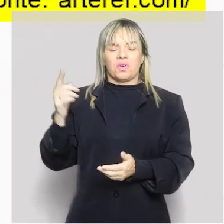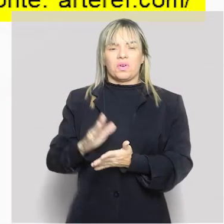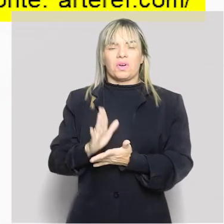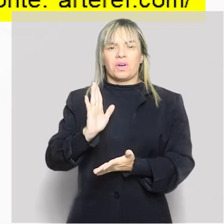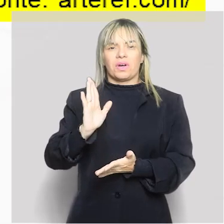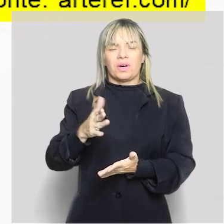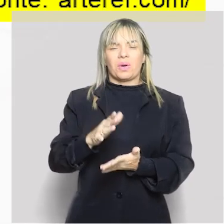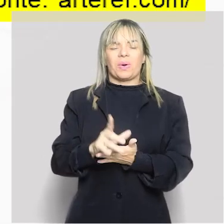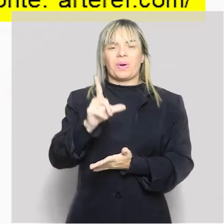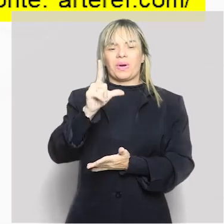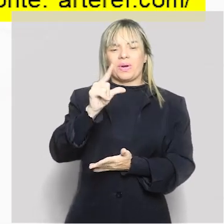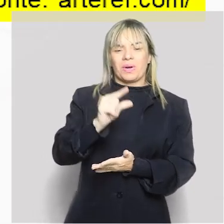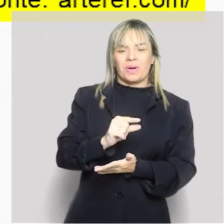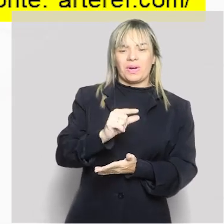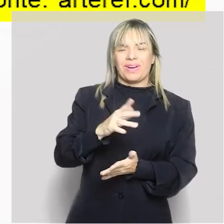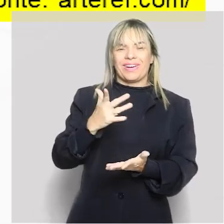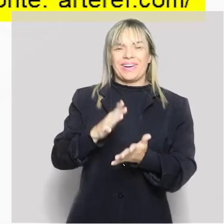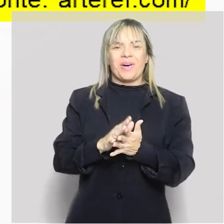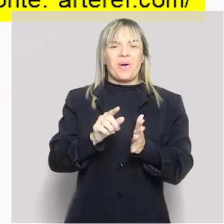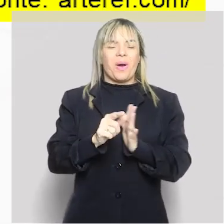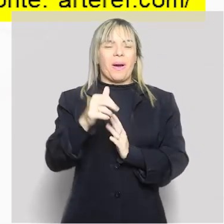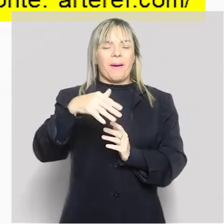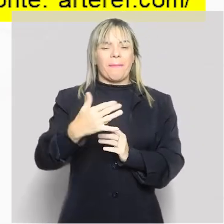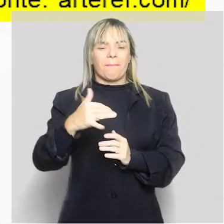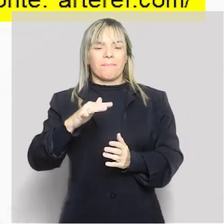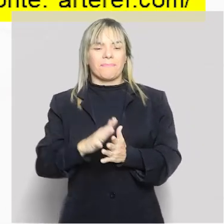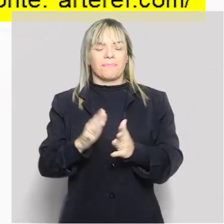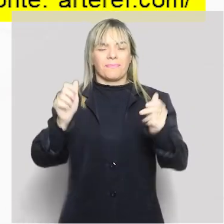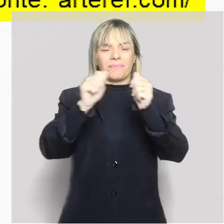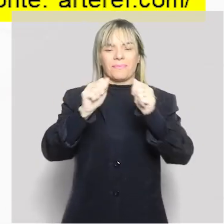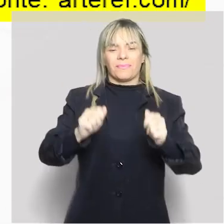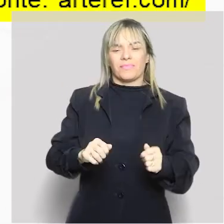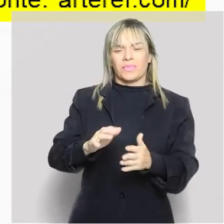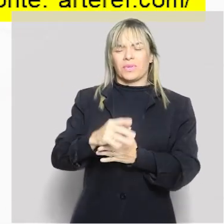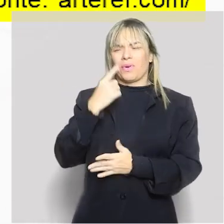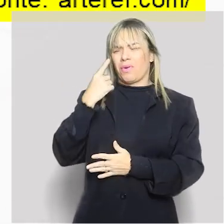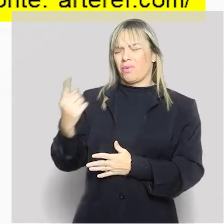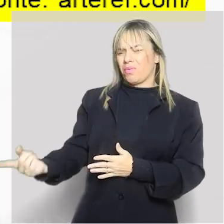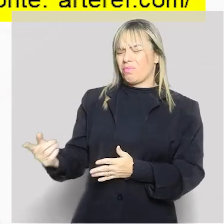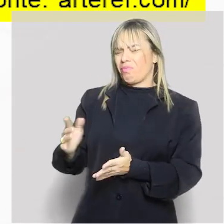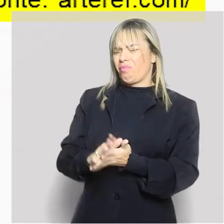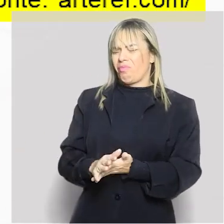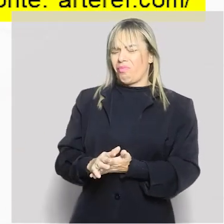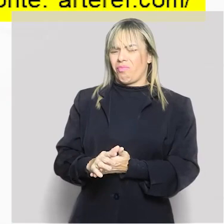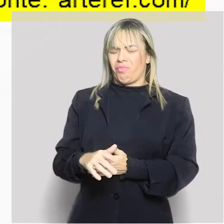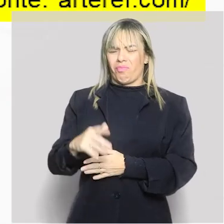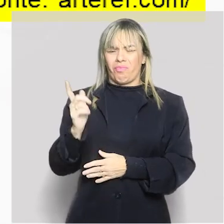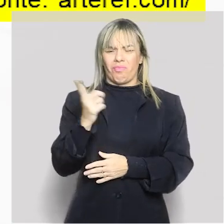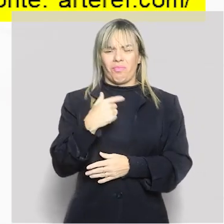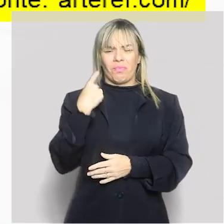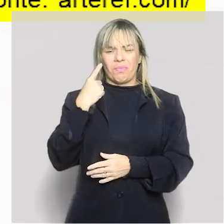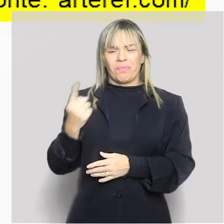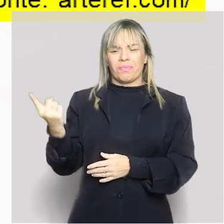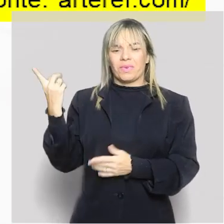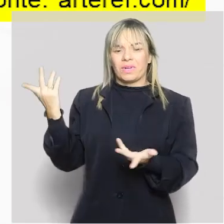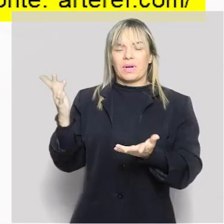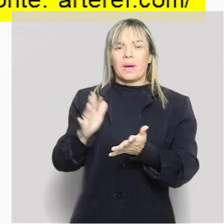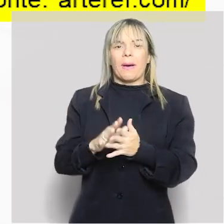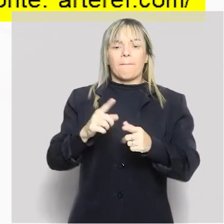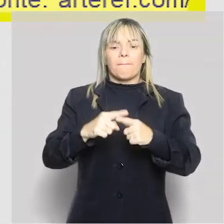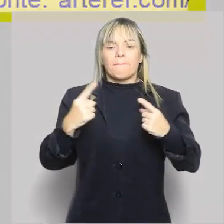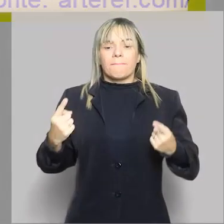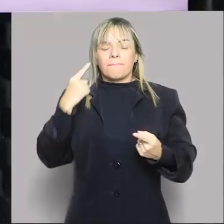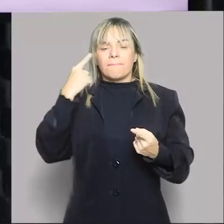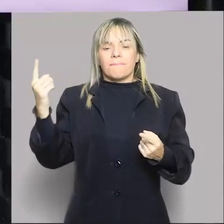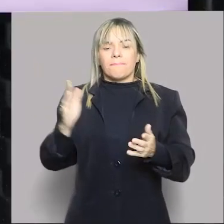gerou polêmica. Olha aí, Aninha, as estátuas. Professor, que coisa mais absurda. Pois é, a Patrícia Piscinini, ela